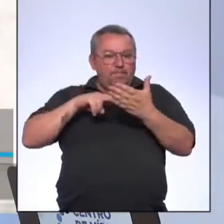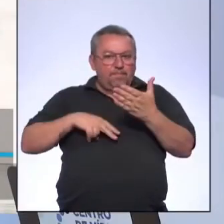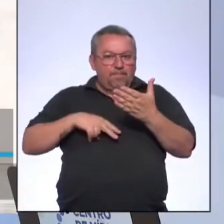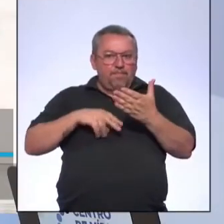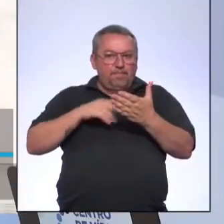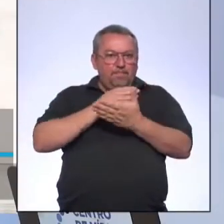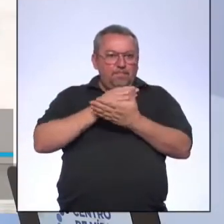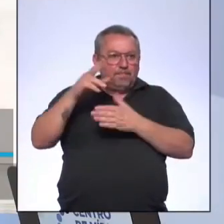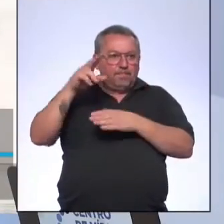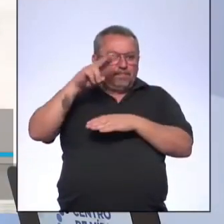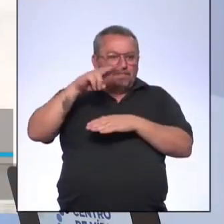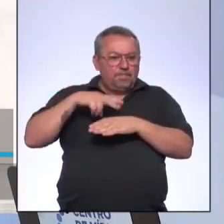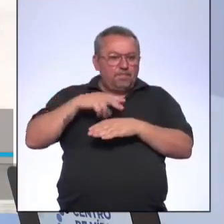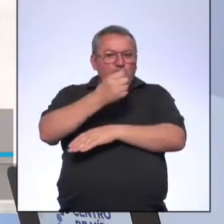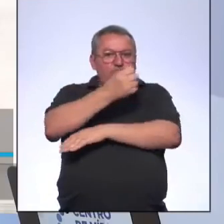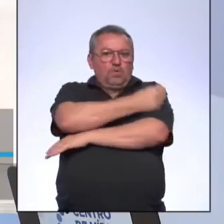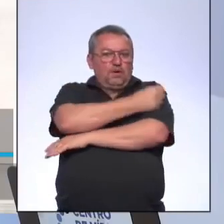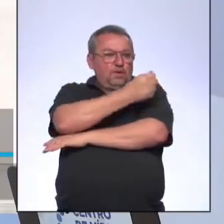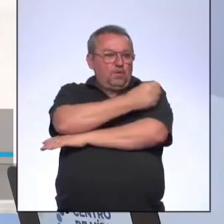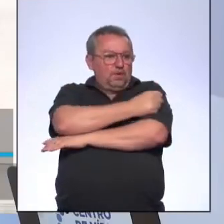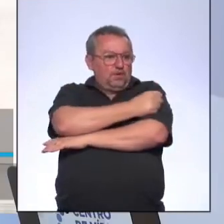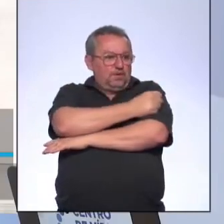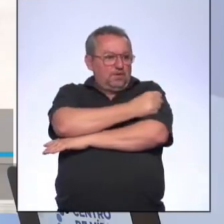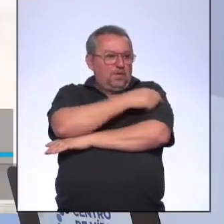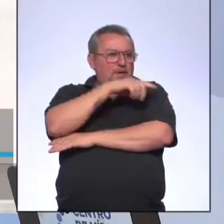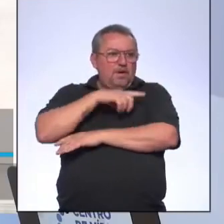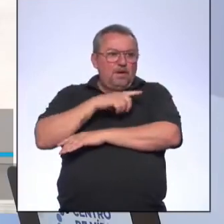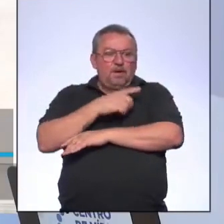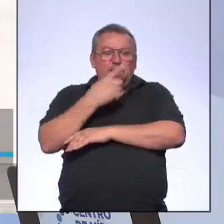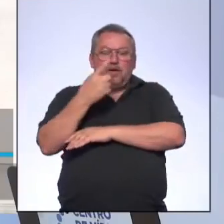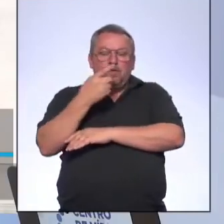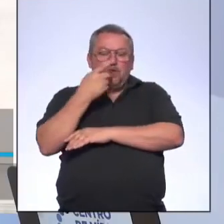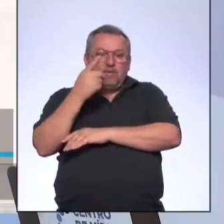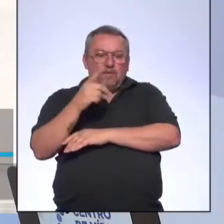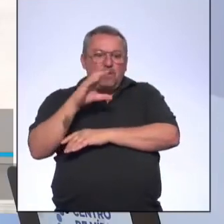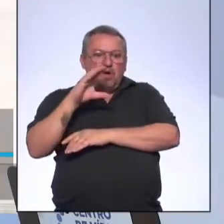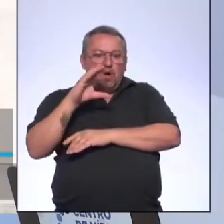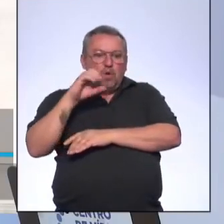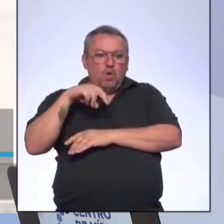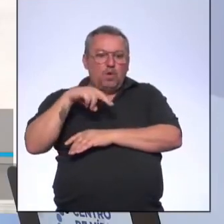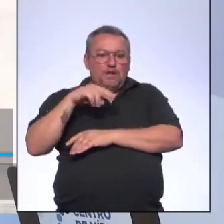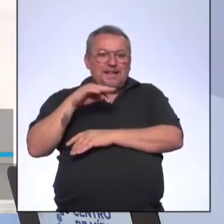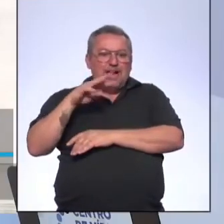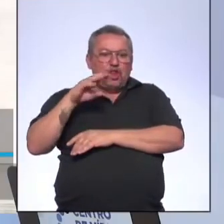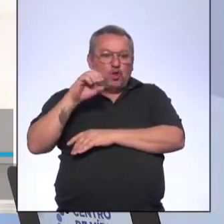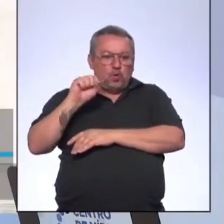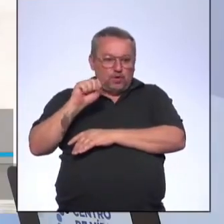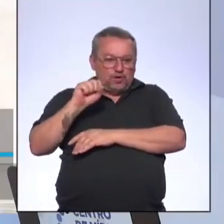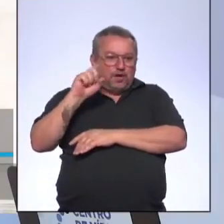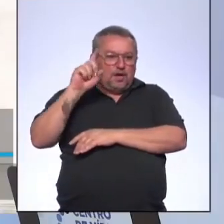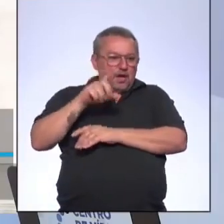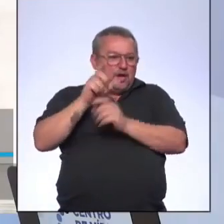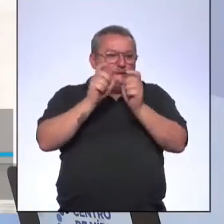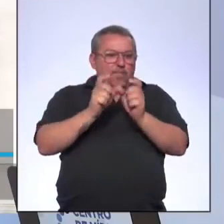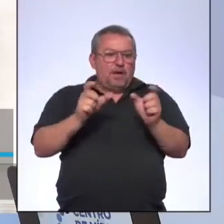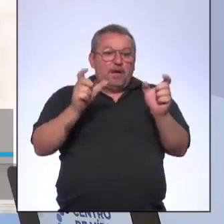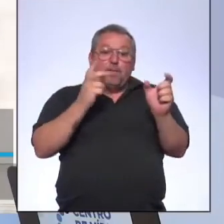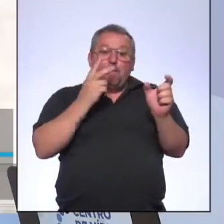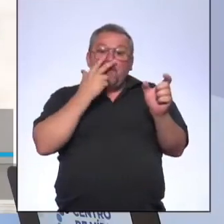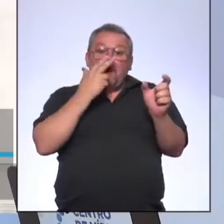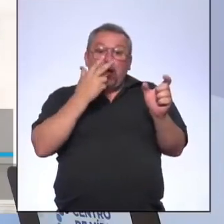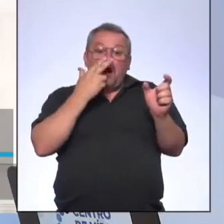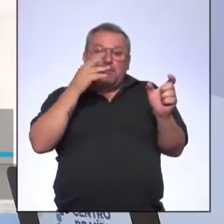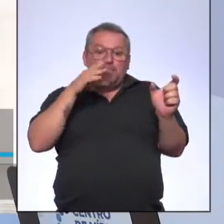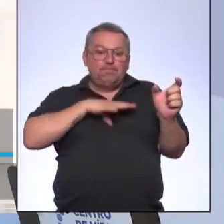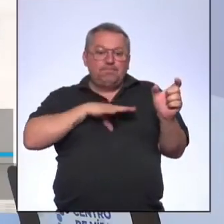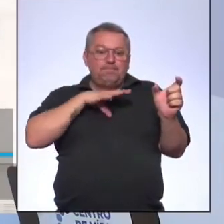estratégia de leitura no 6º ano, certo? Tem uma delas que chama cognates, são os cognatos, que são as palavras parecidas